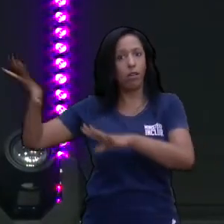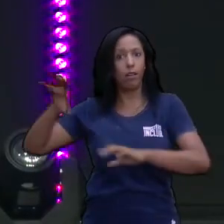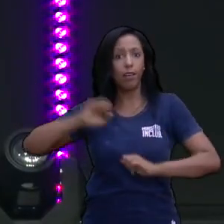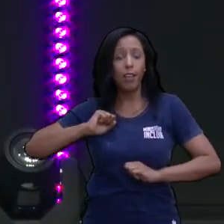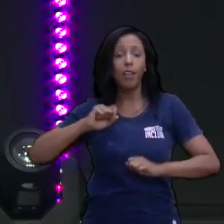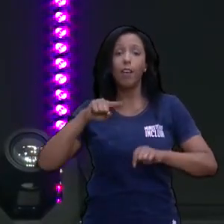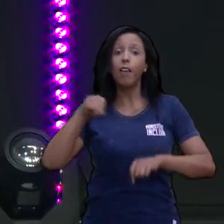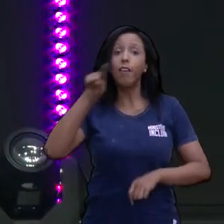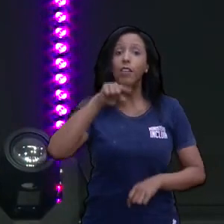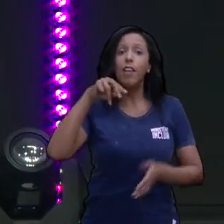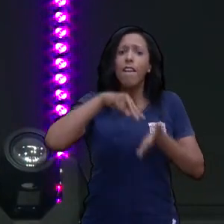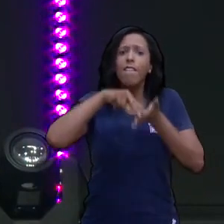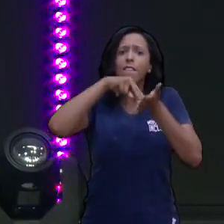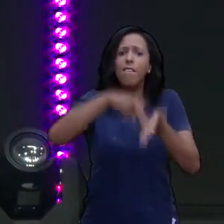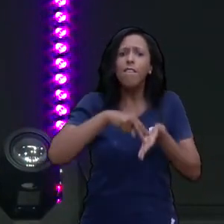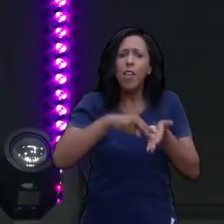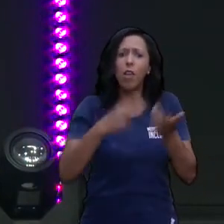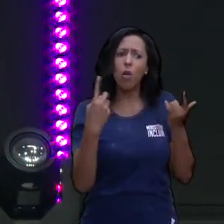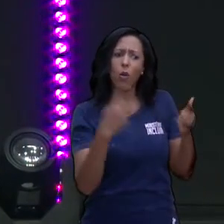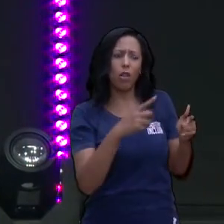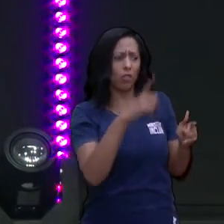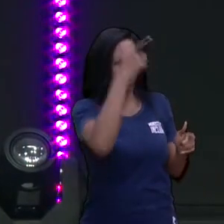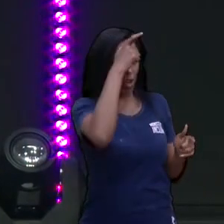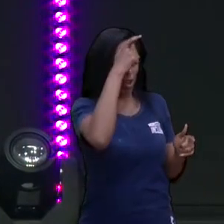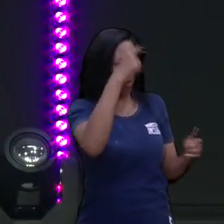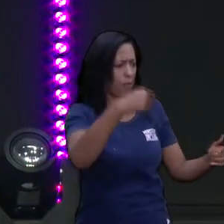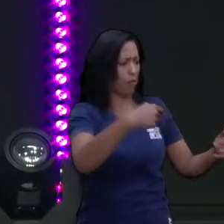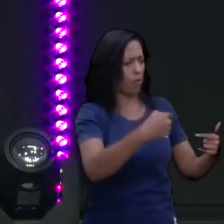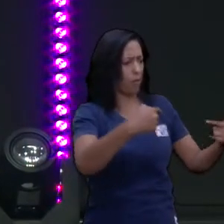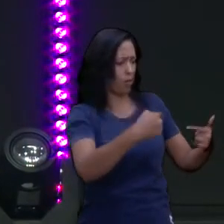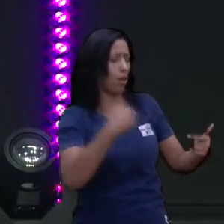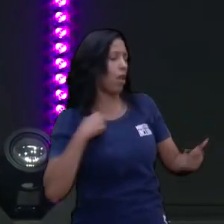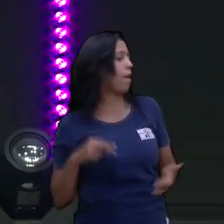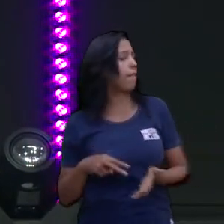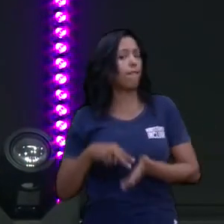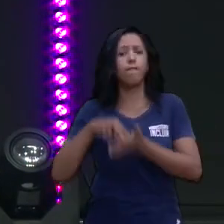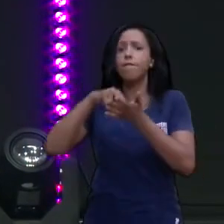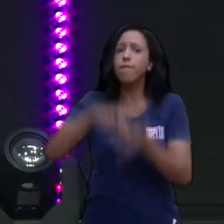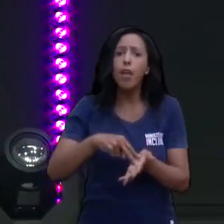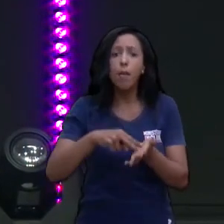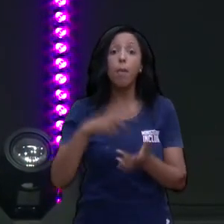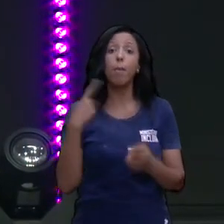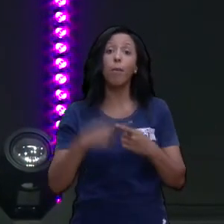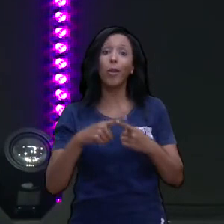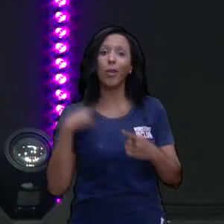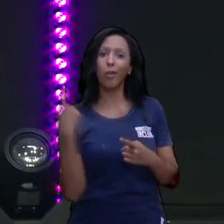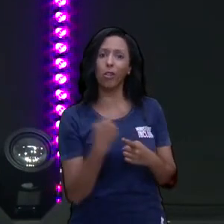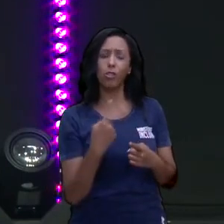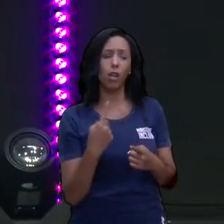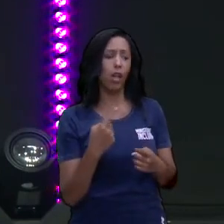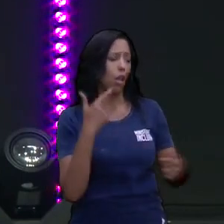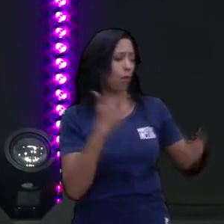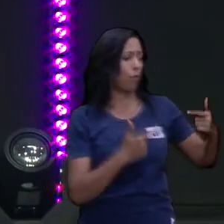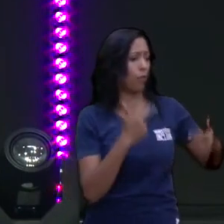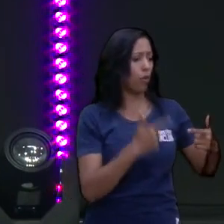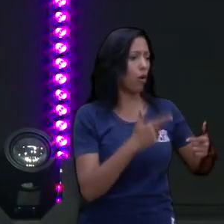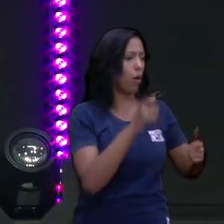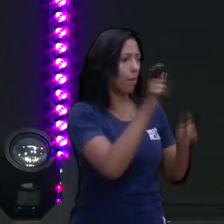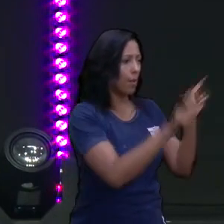pois a nossa luta não é contra os seres humanos mas contra os poderes e autoridades contra os dominadores